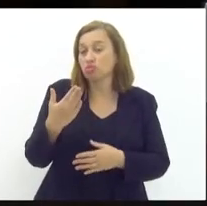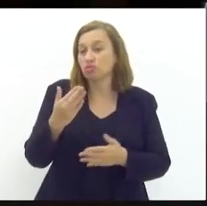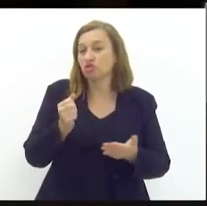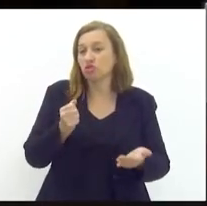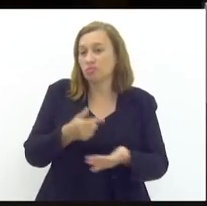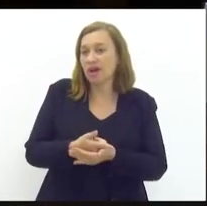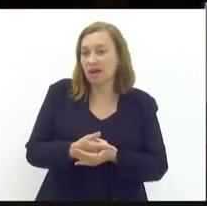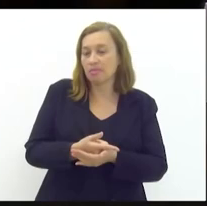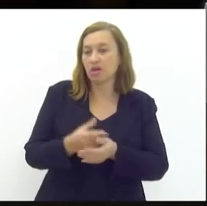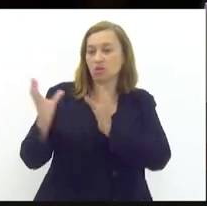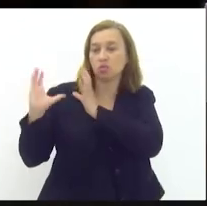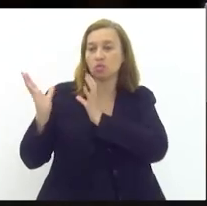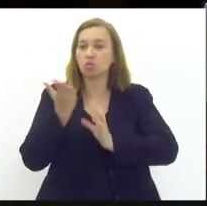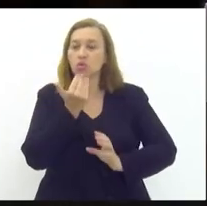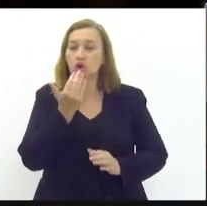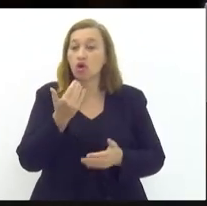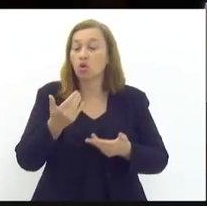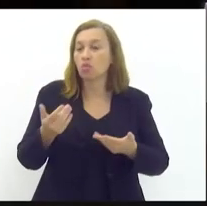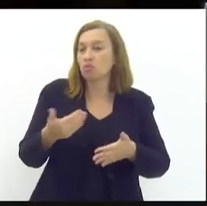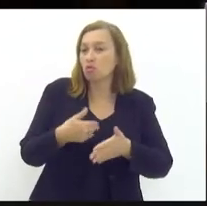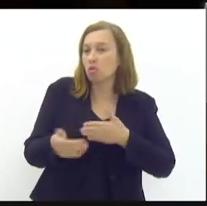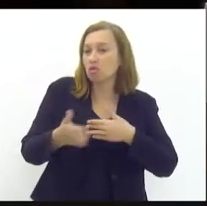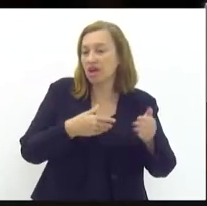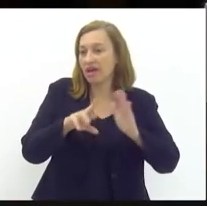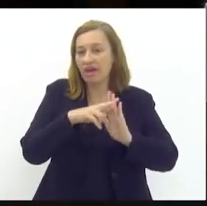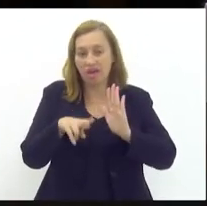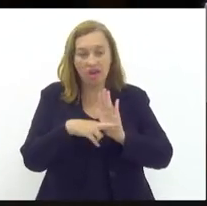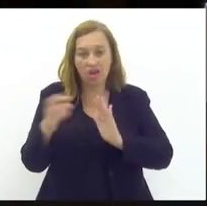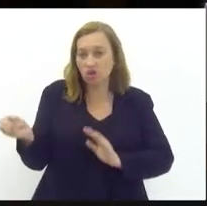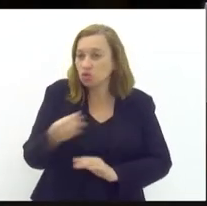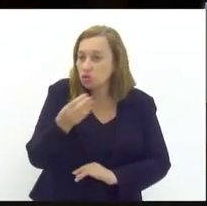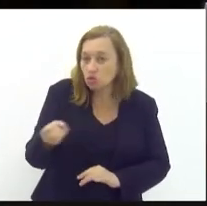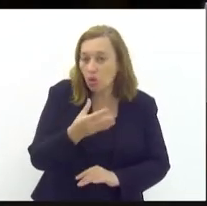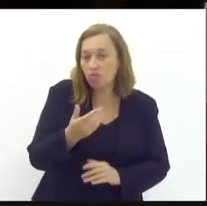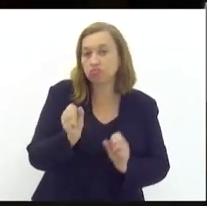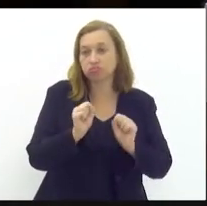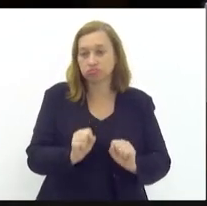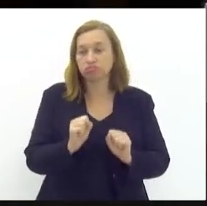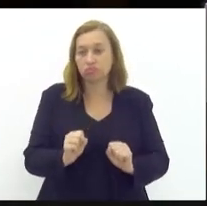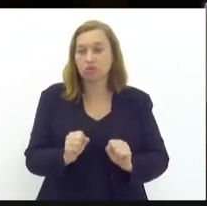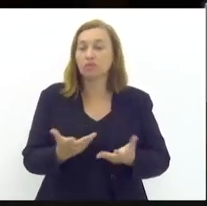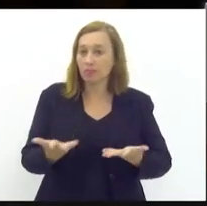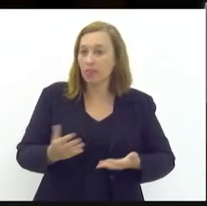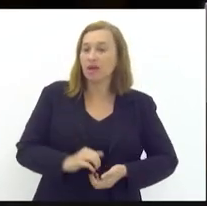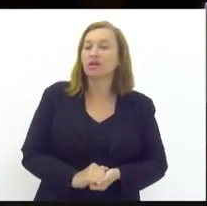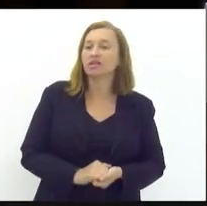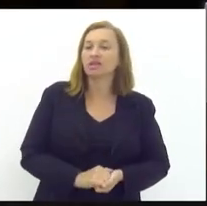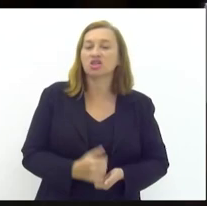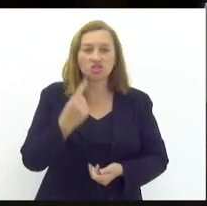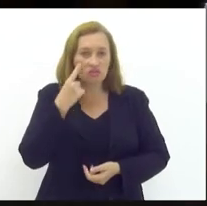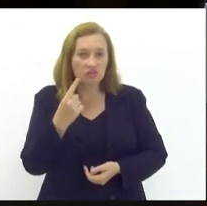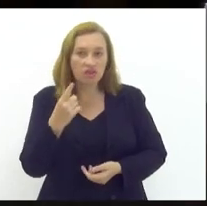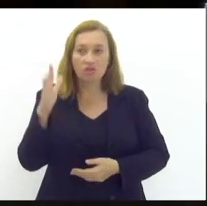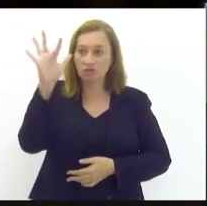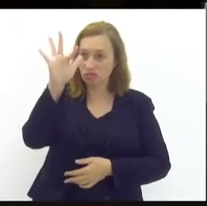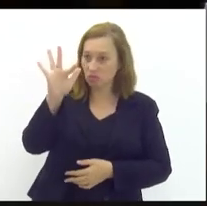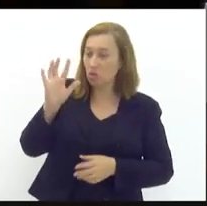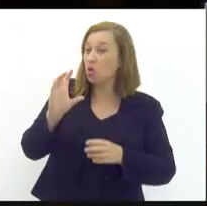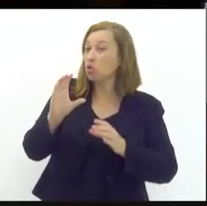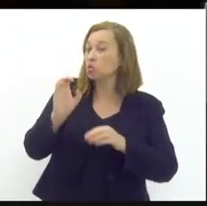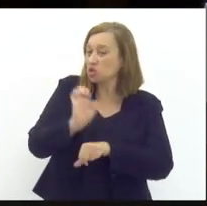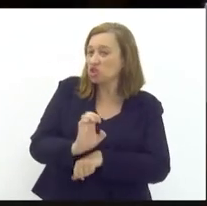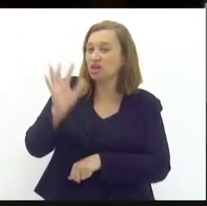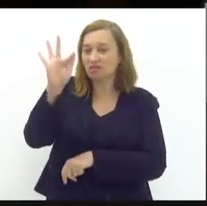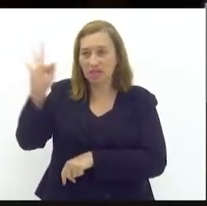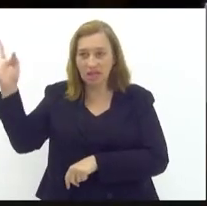todo Iva mais moderno possível é alíquota única no meu modo de ver o dual é importante em Estados federativos mas ali